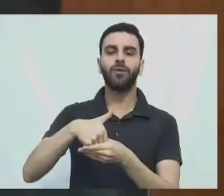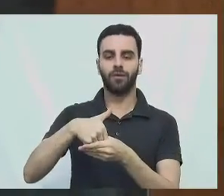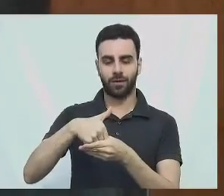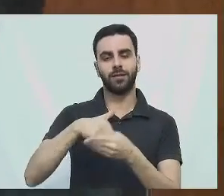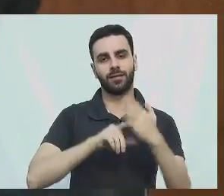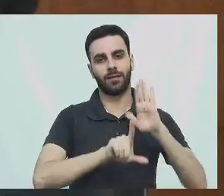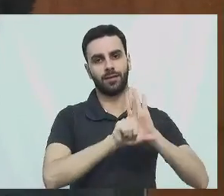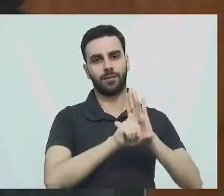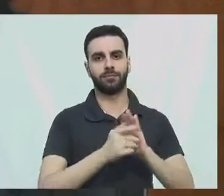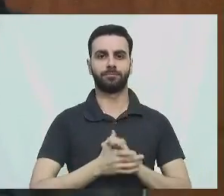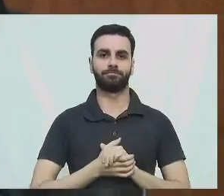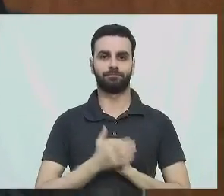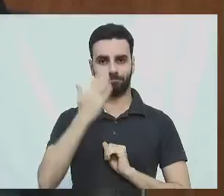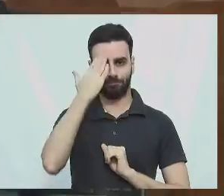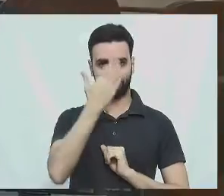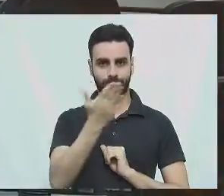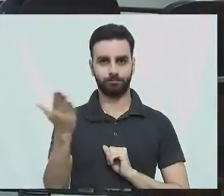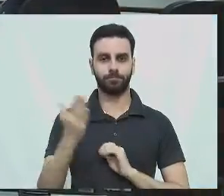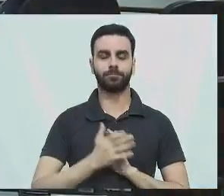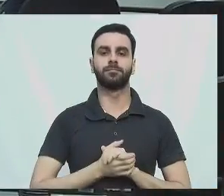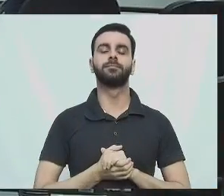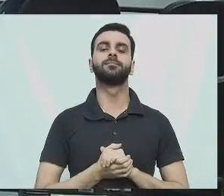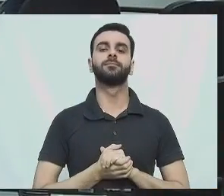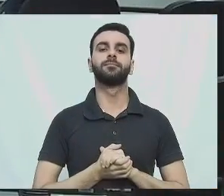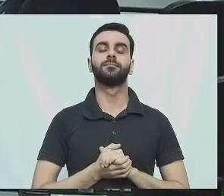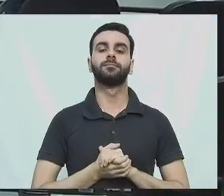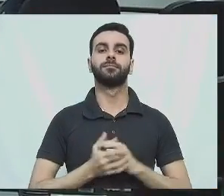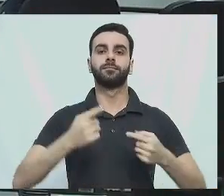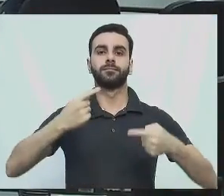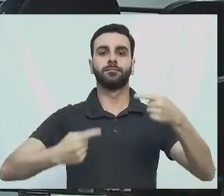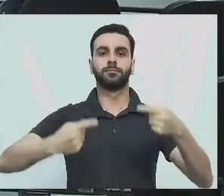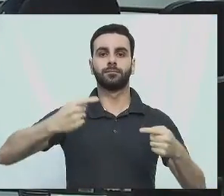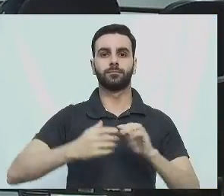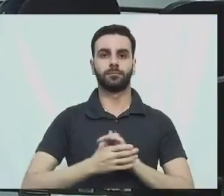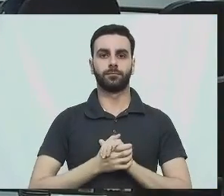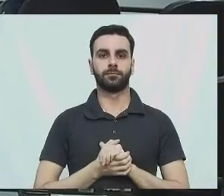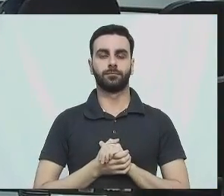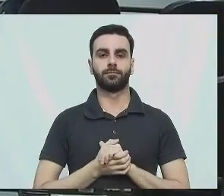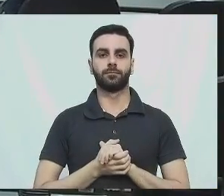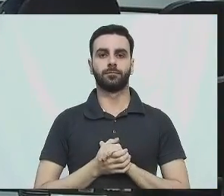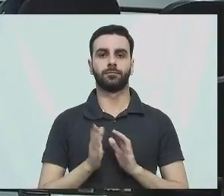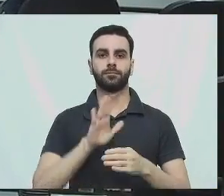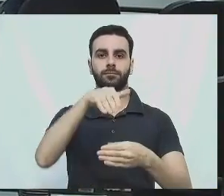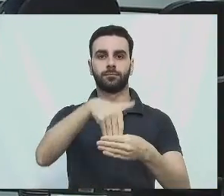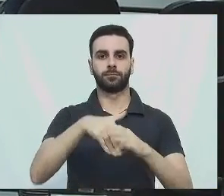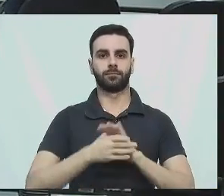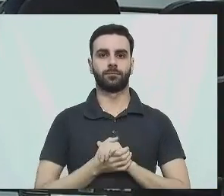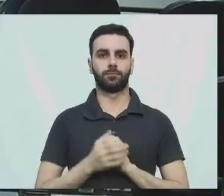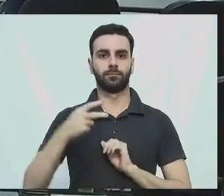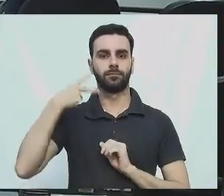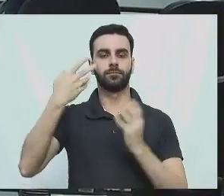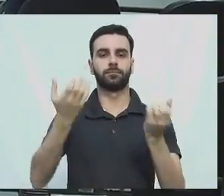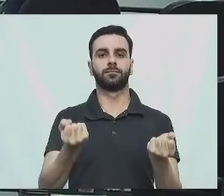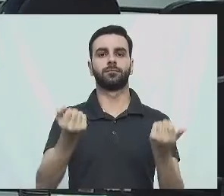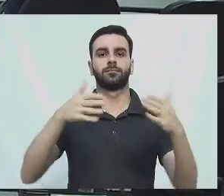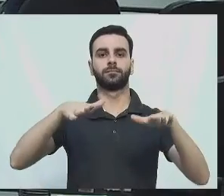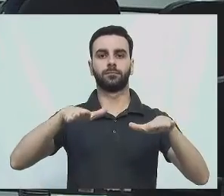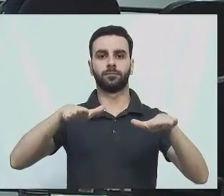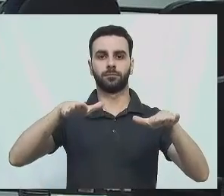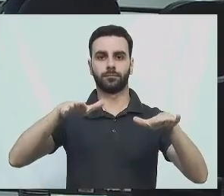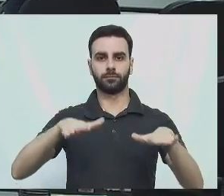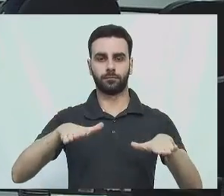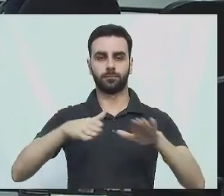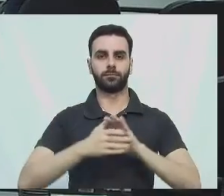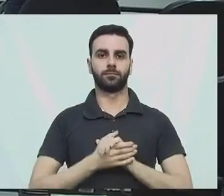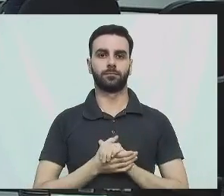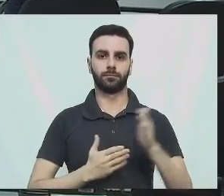dessa lei na noite de hoje. Obrigado. Projeto em discussão. Projeto em votação. Vereadores favoráveis,